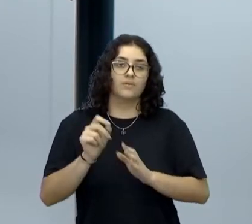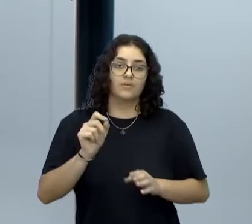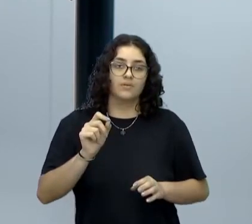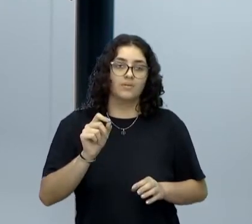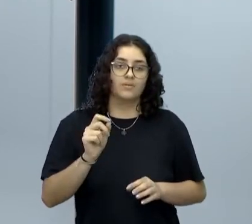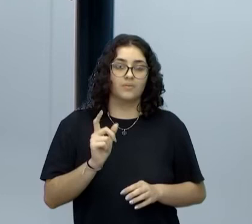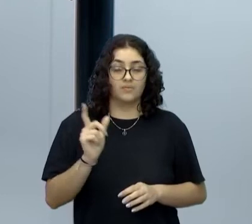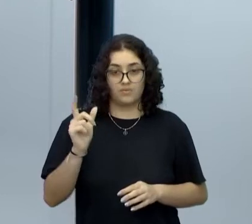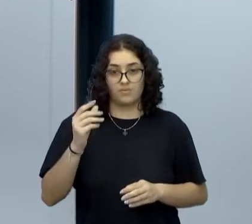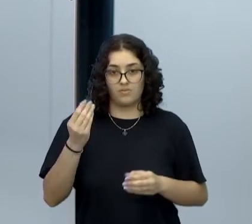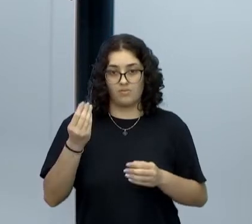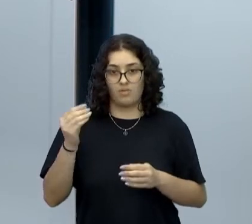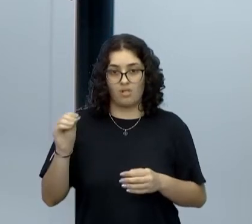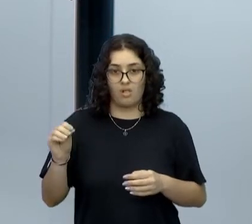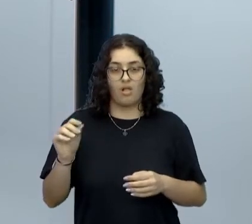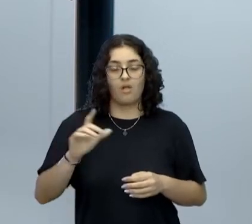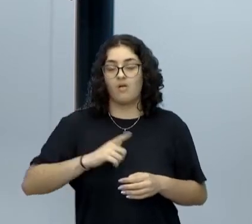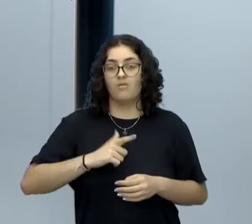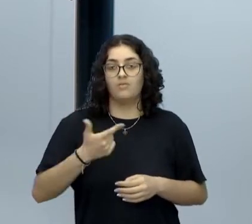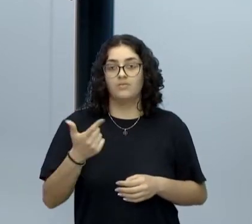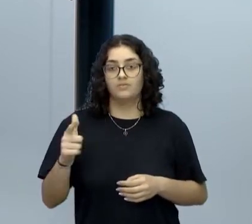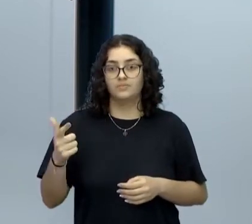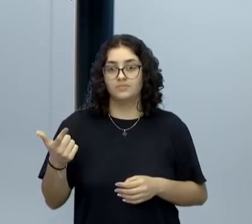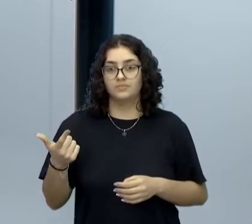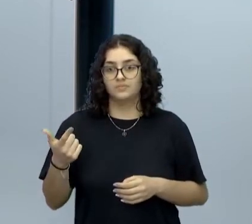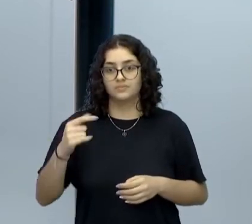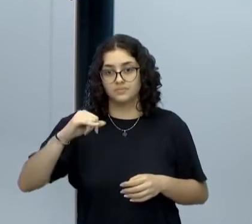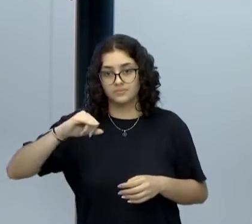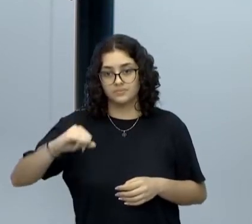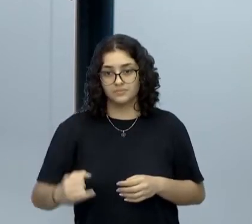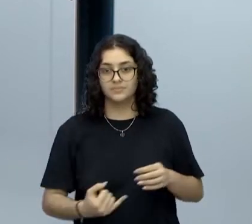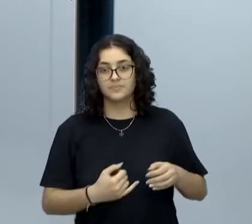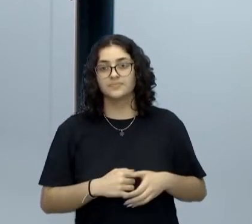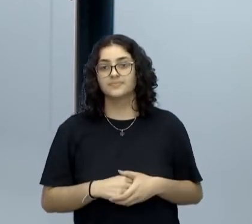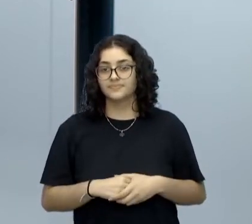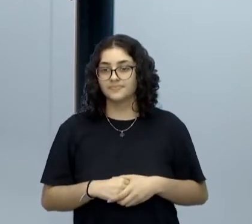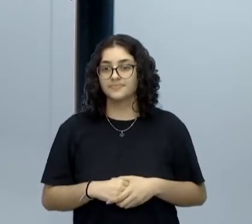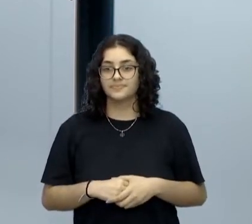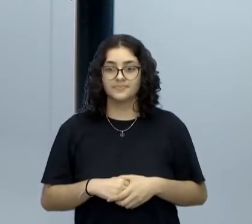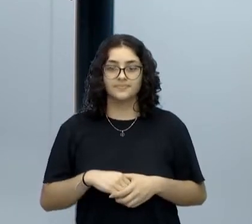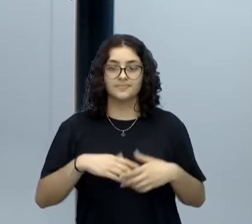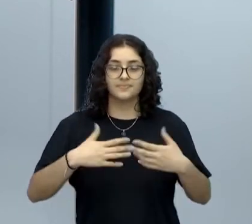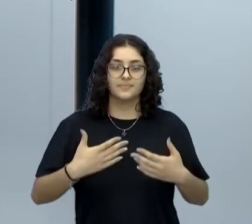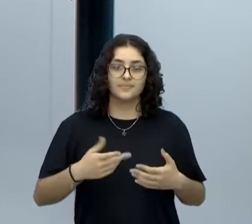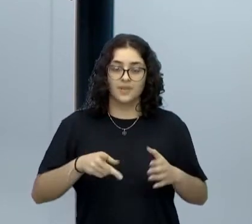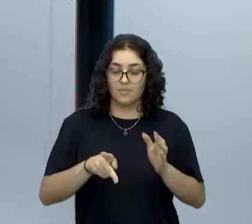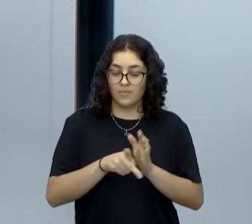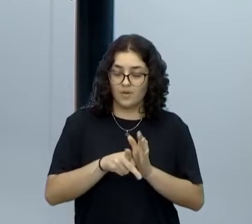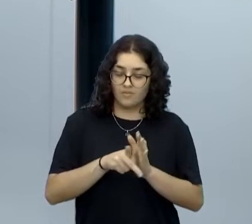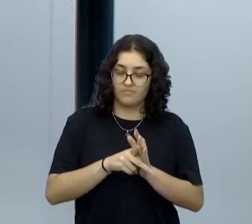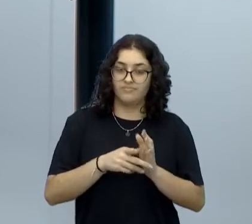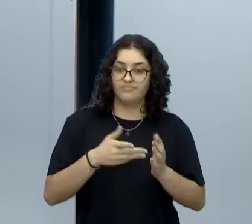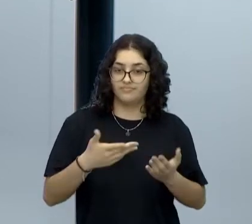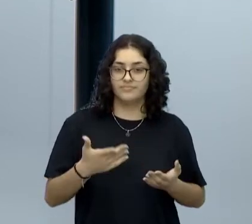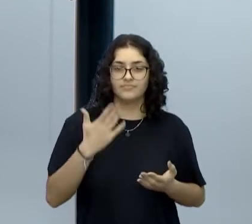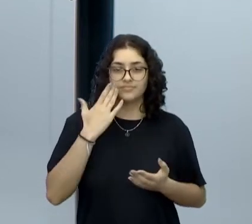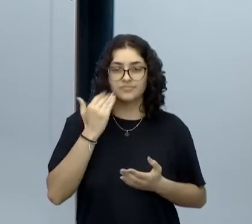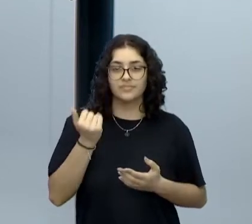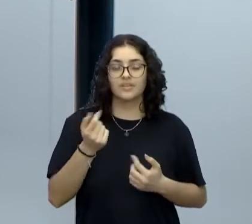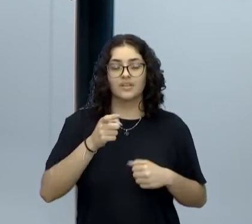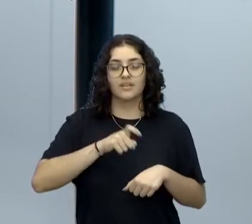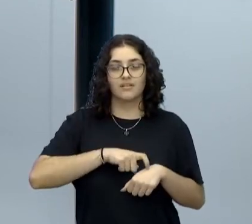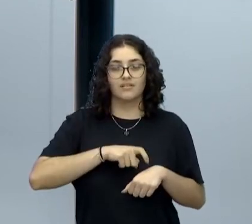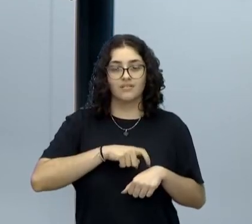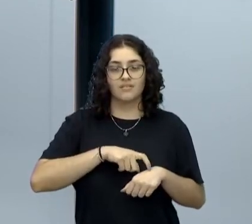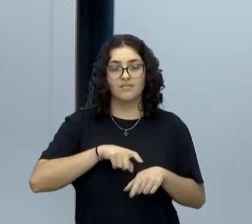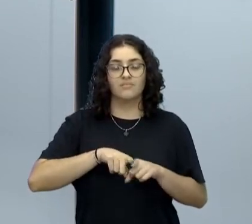você vai colocar lá não vai ter esse aproveitamento, né? Então a cobertura do solo. A gente sabe que o solo muito tempo